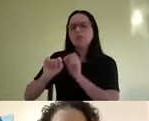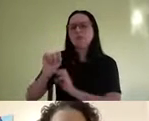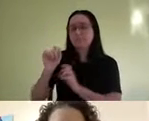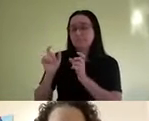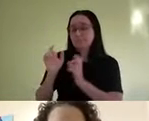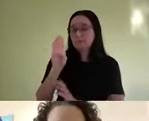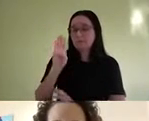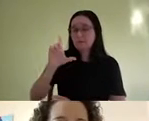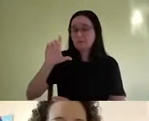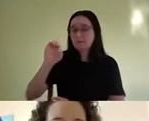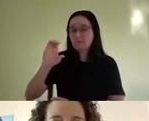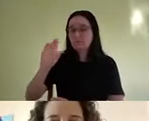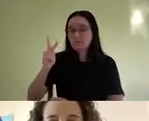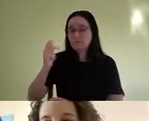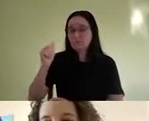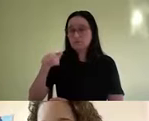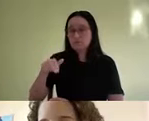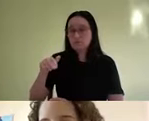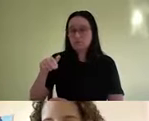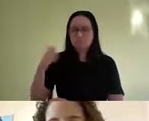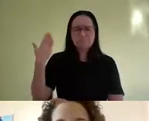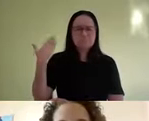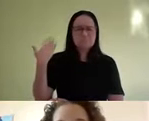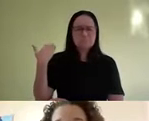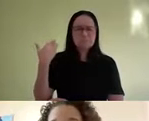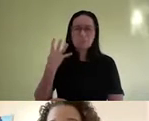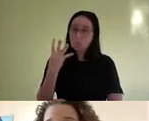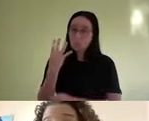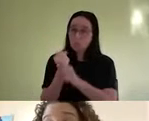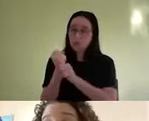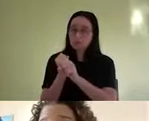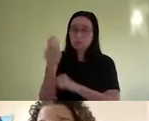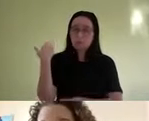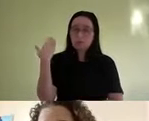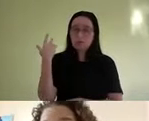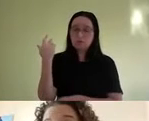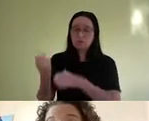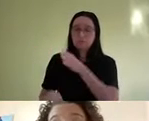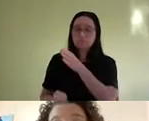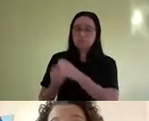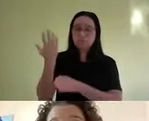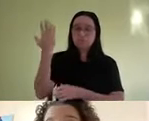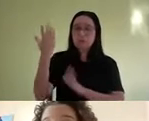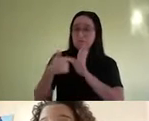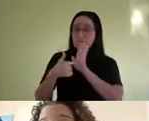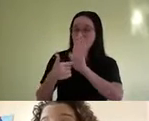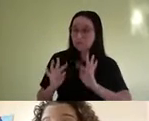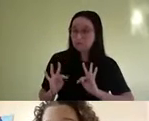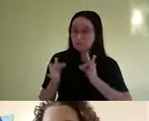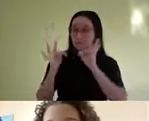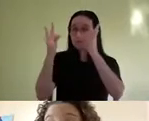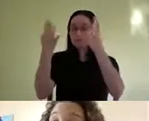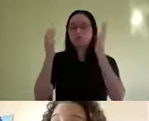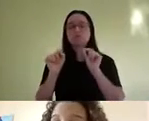isso faz mais ou menos uns quatro anos, vai fazer quatro anos, o blockchain tinha despontado com uma tecnologia que é